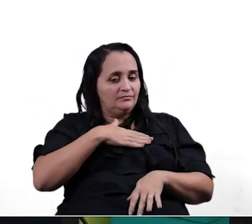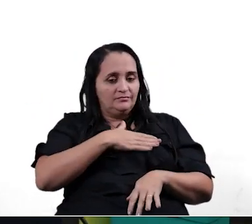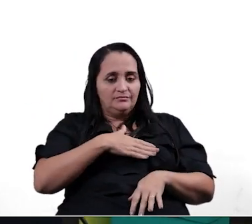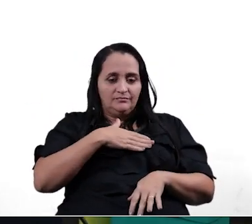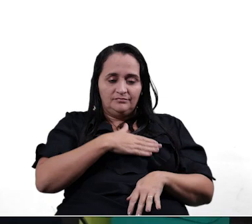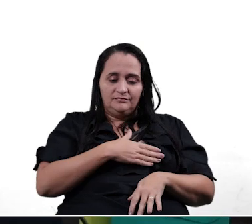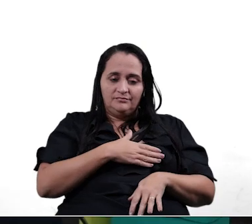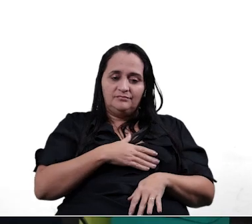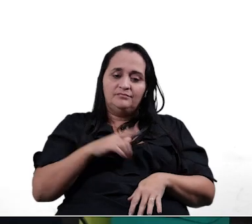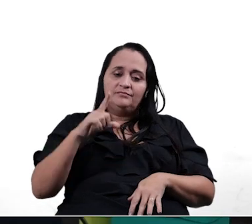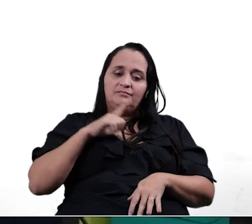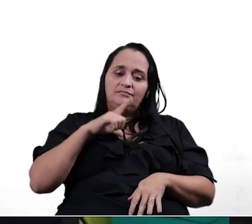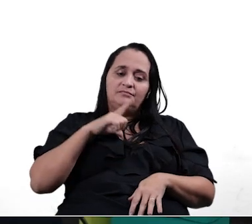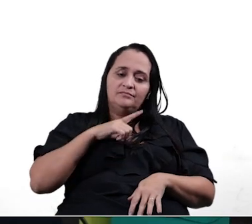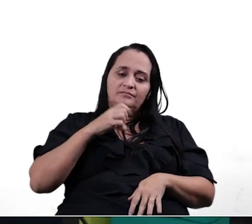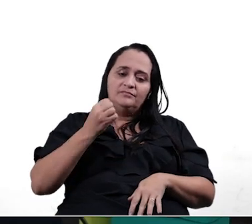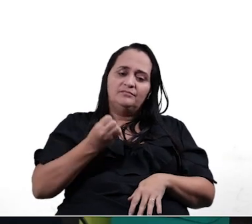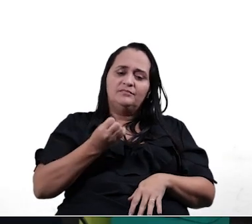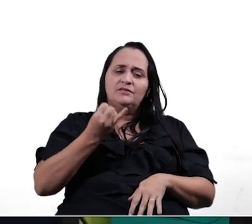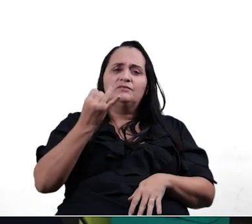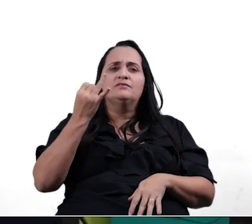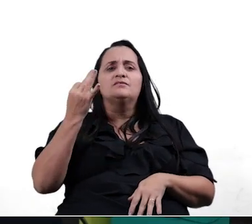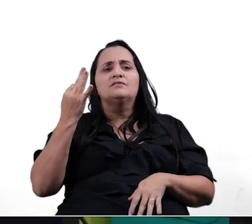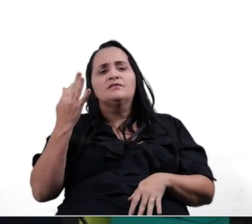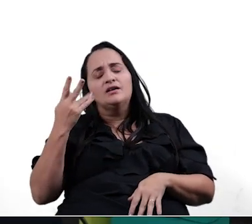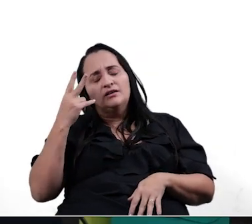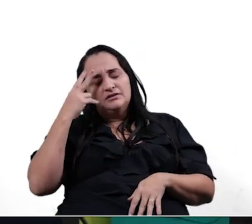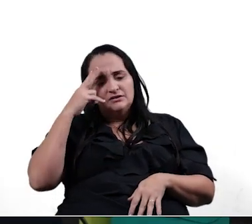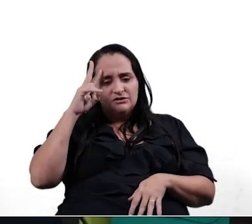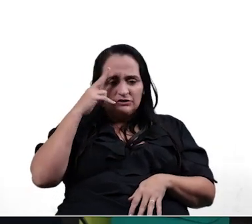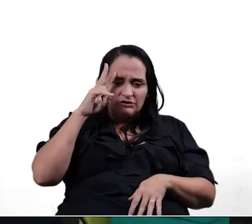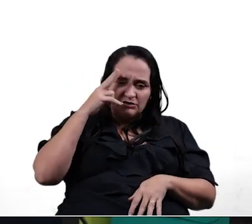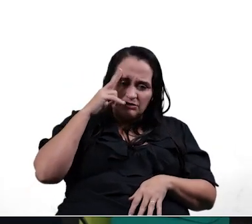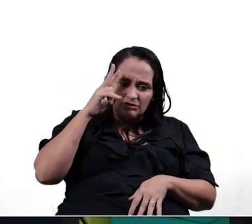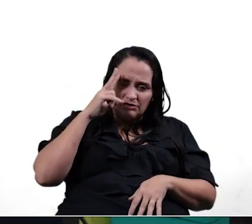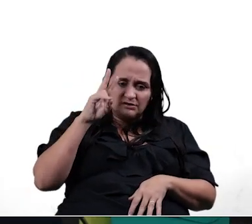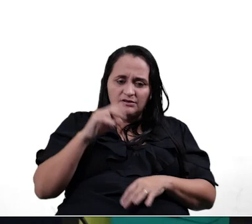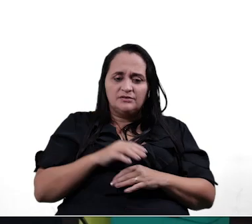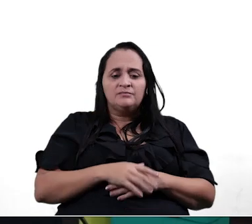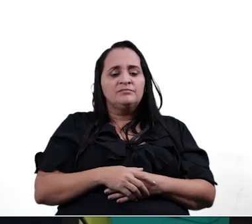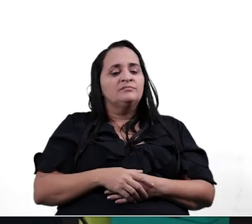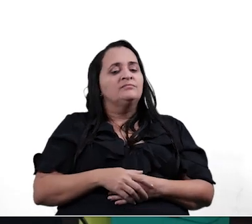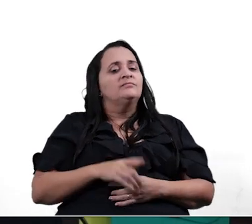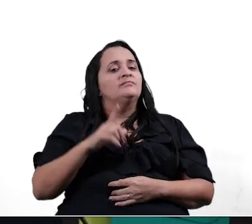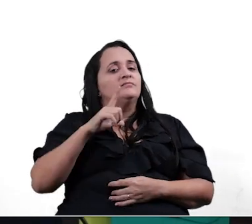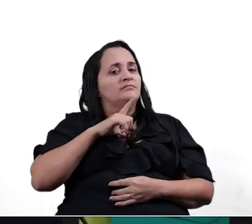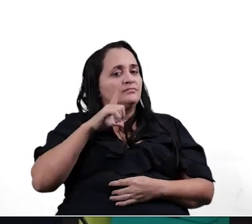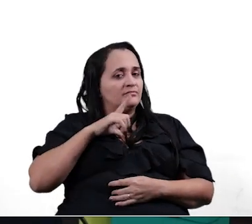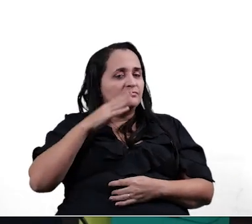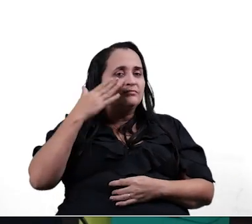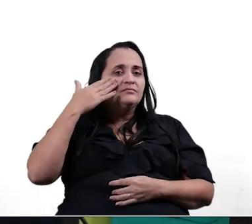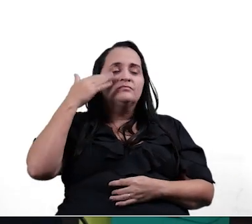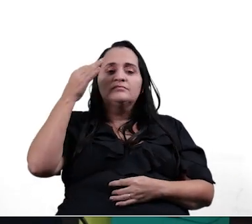Existem vários, né? Vários contos de fada, várias historinhas lindas. Eu tenho certeza que vocês têm